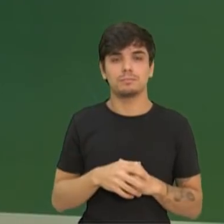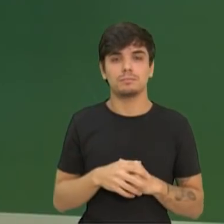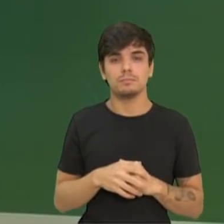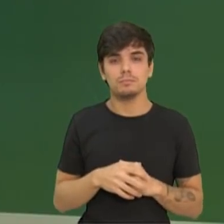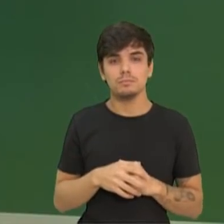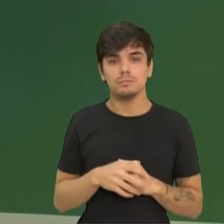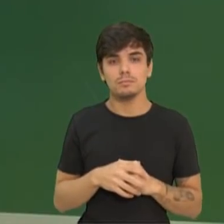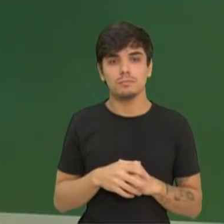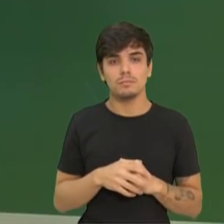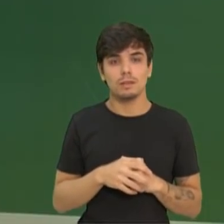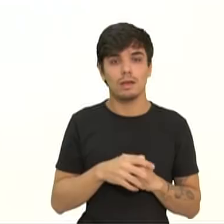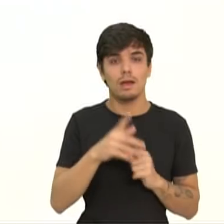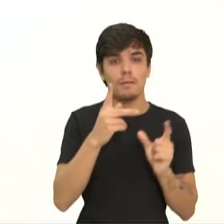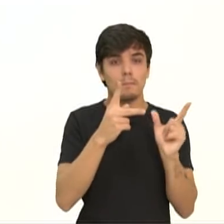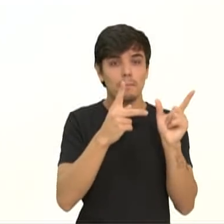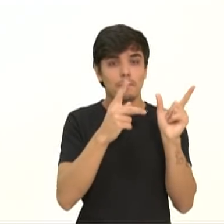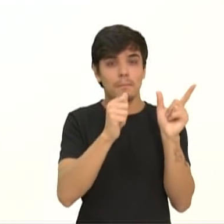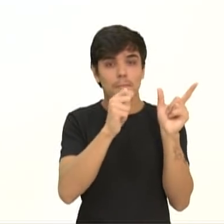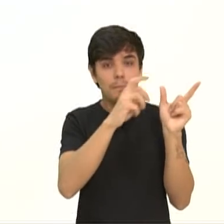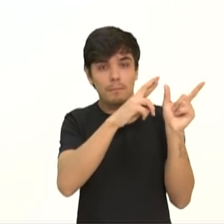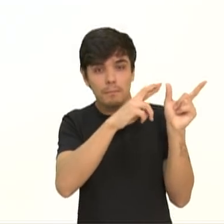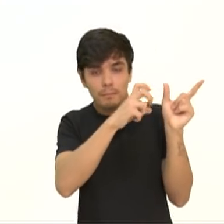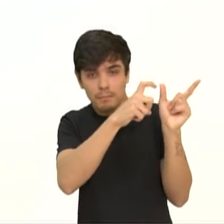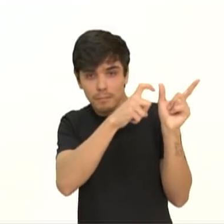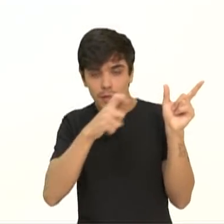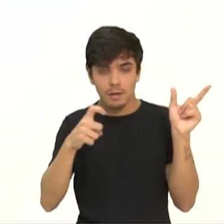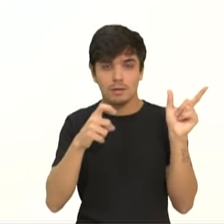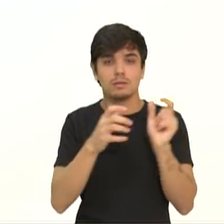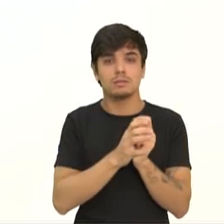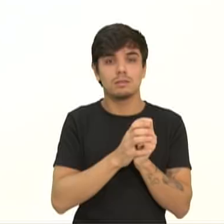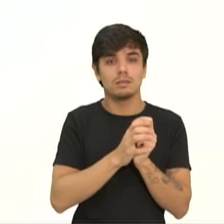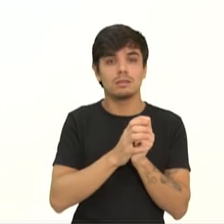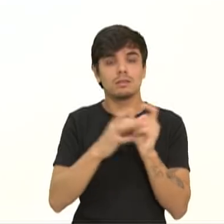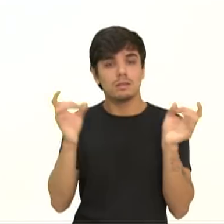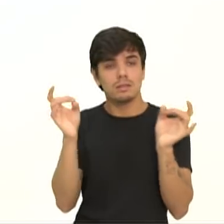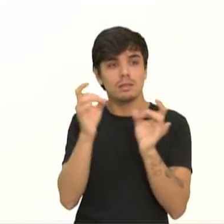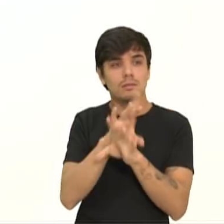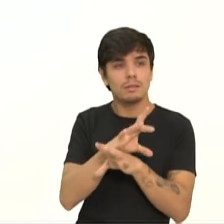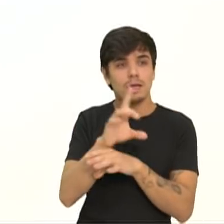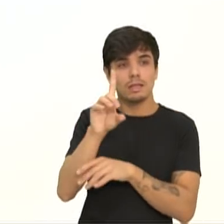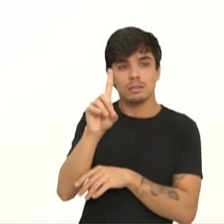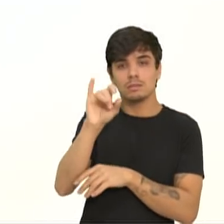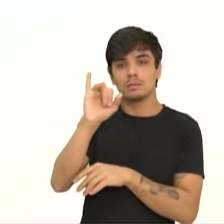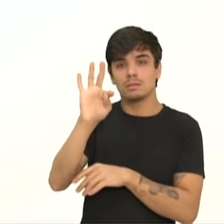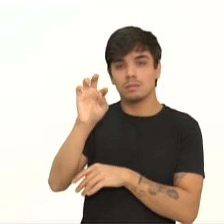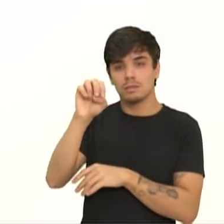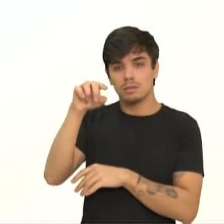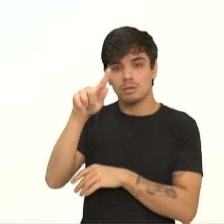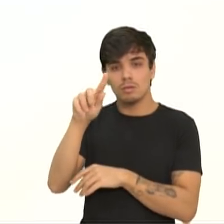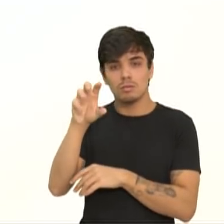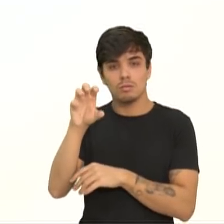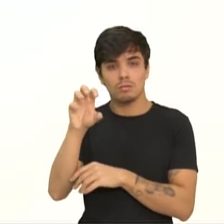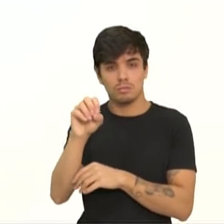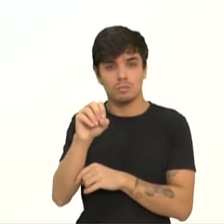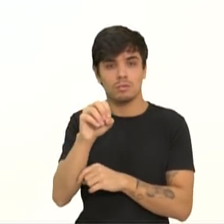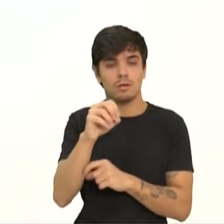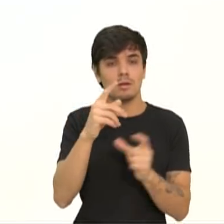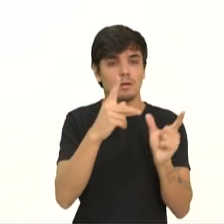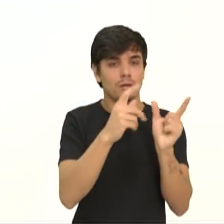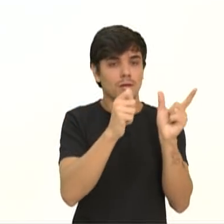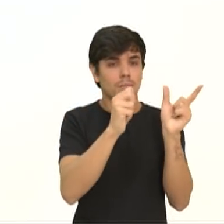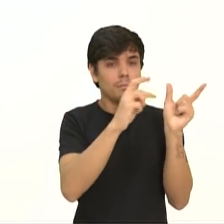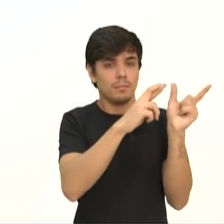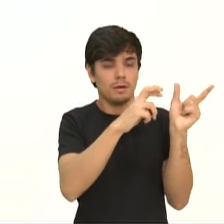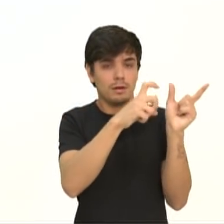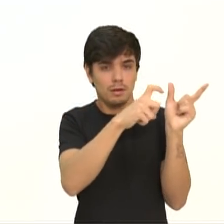São paroxítonas terminadas em ditongo, isso mesmo. Paroxítonas, já revisamos, a penúltima